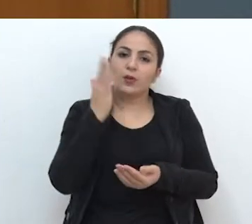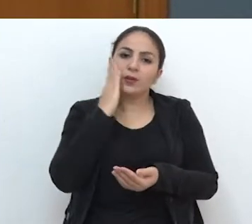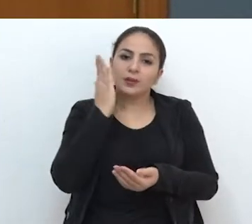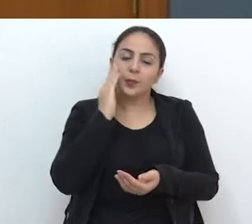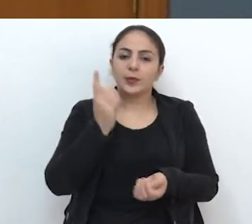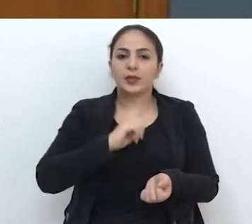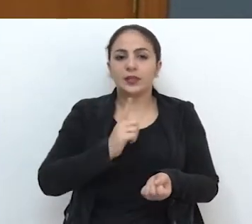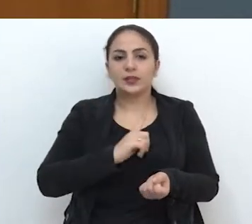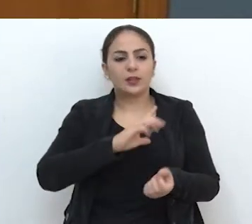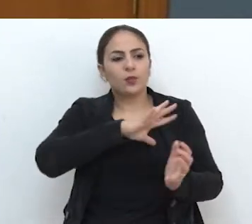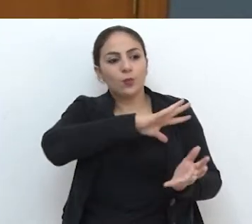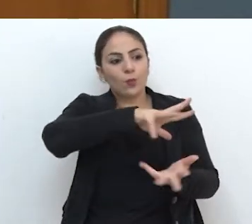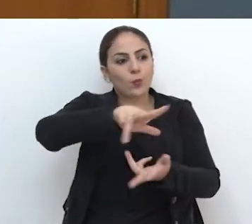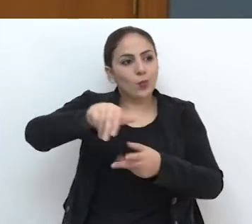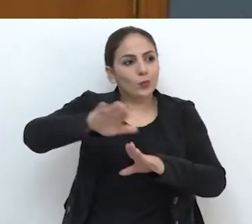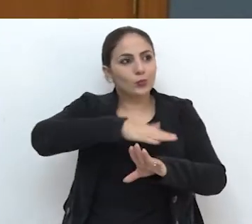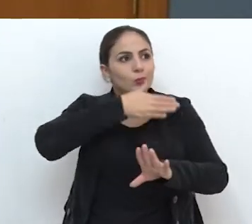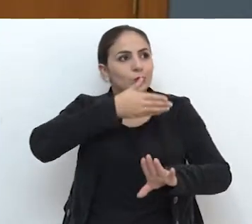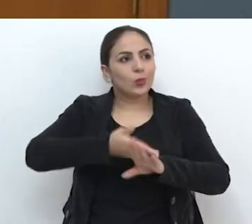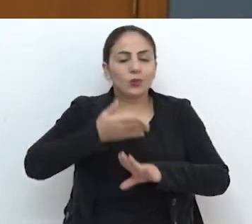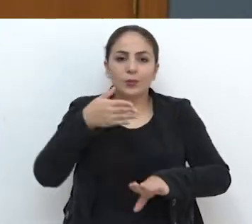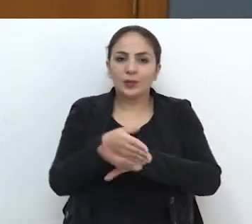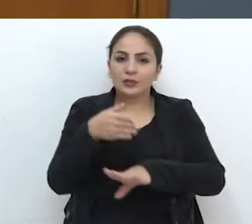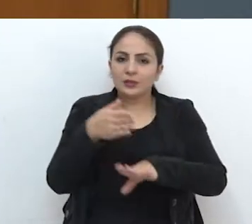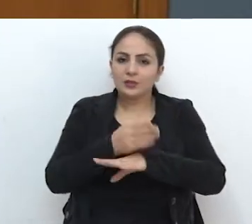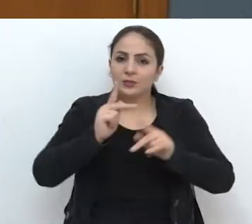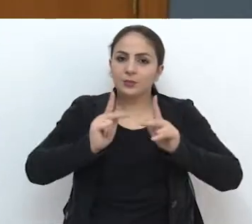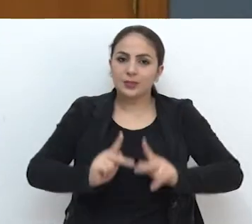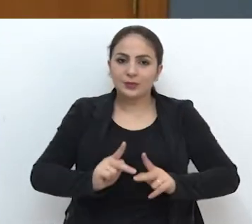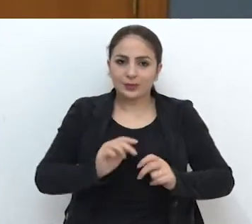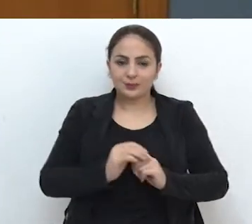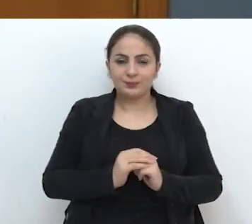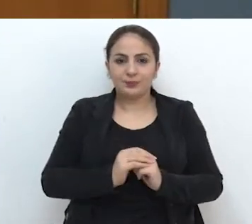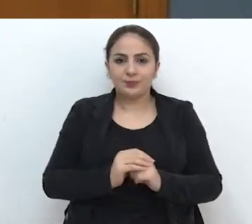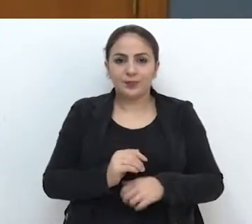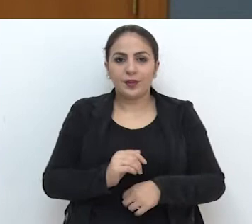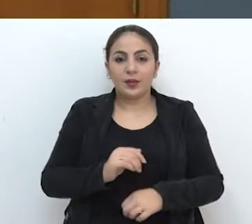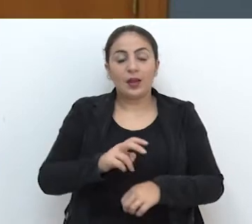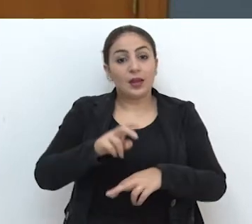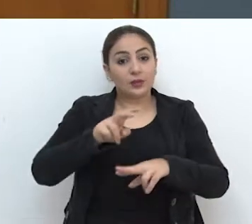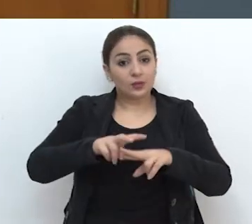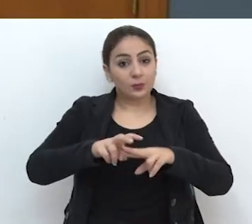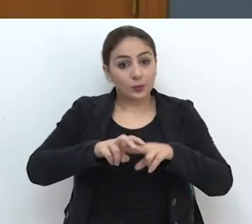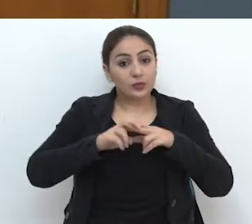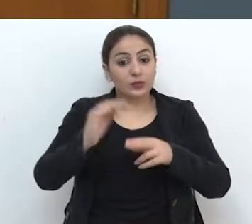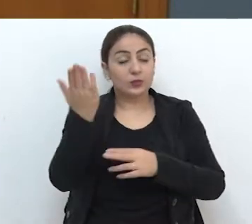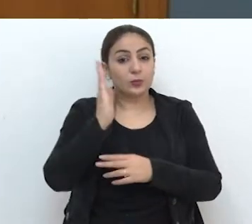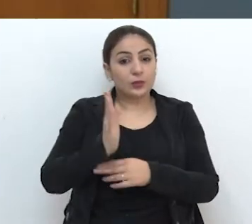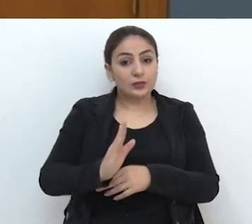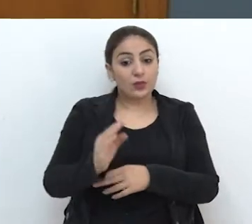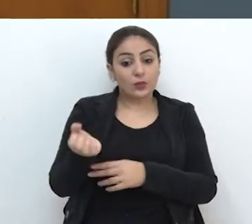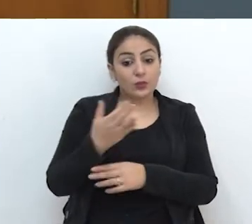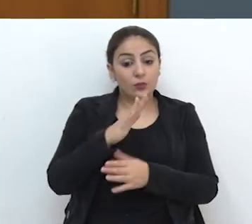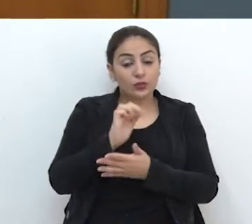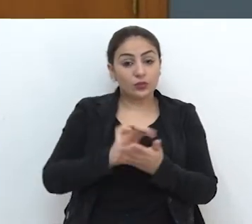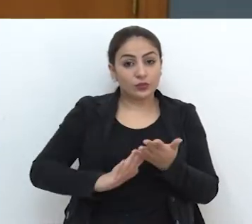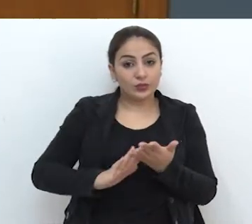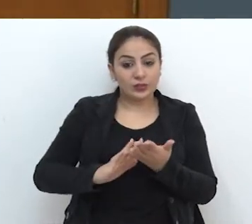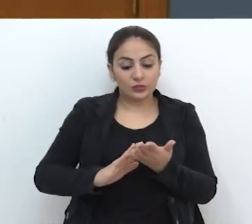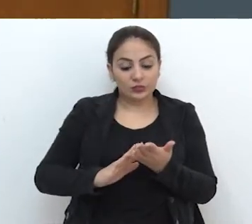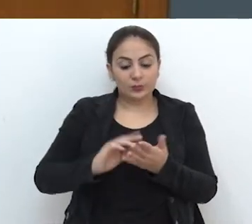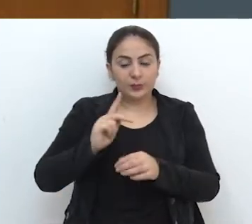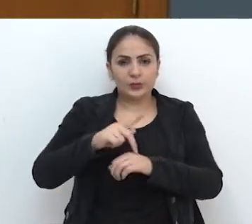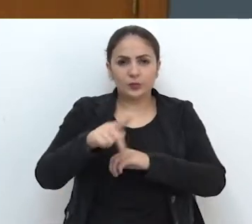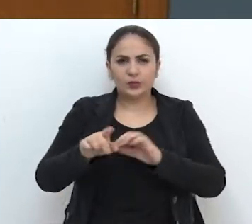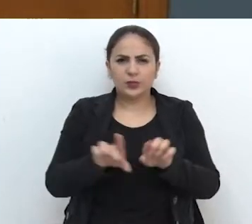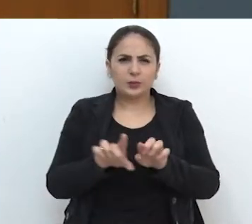que tem tomado o mundo inteiro, né, pela participação de atletas. E no Brasil é uma atividade recente, aqui em Passo Fundo